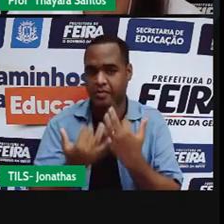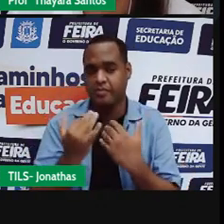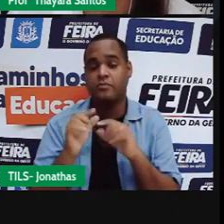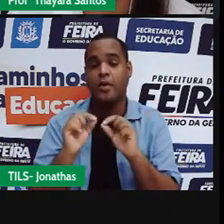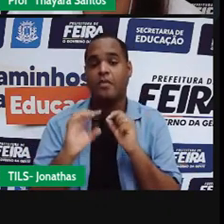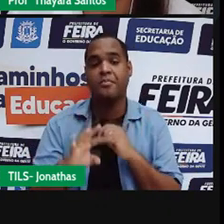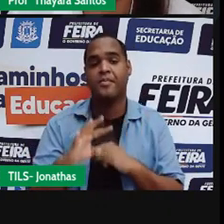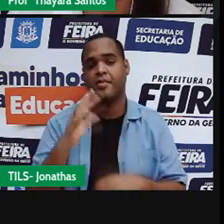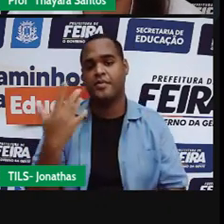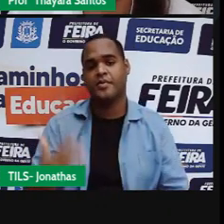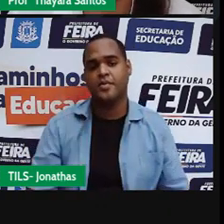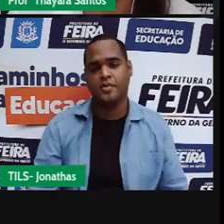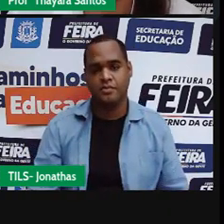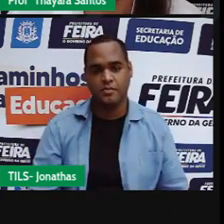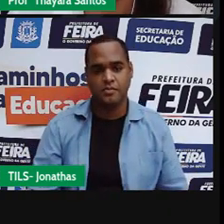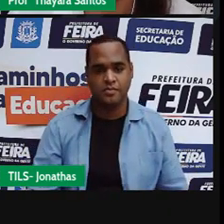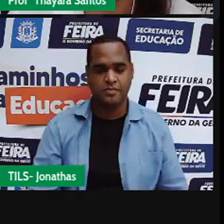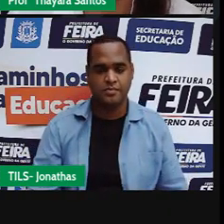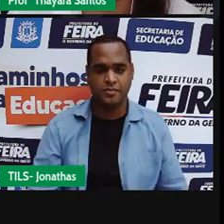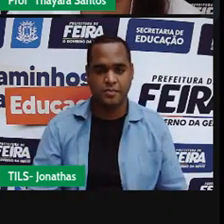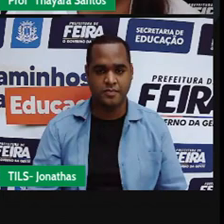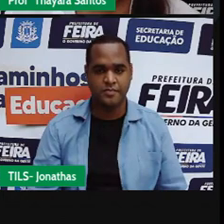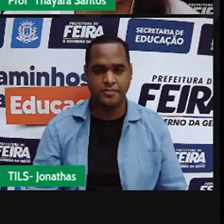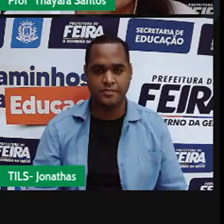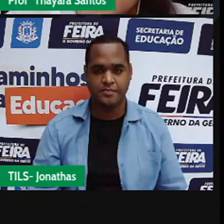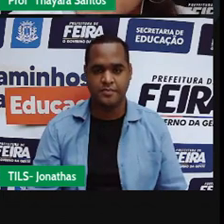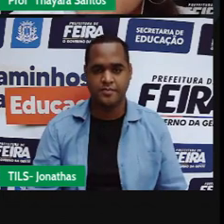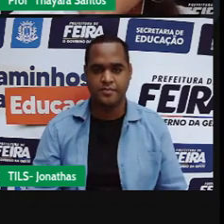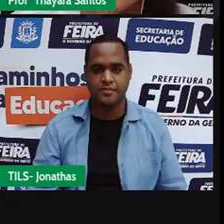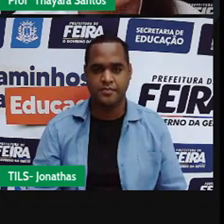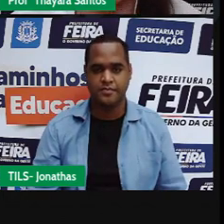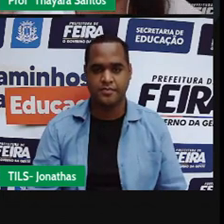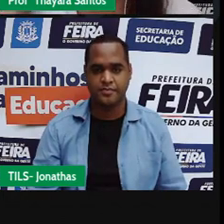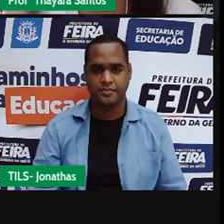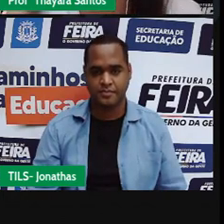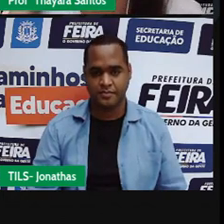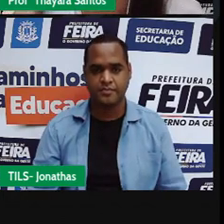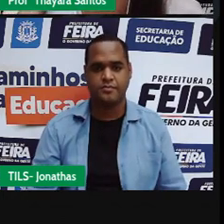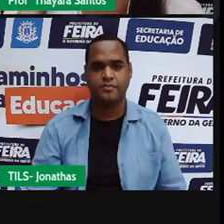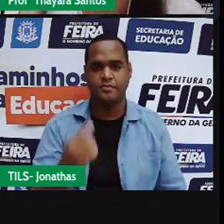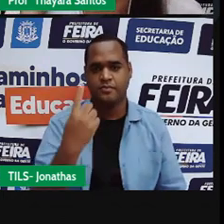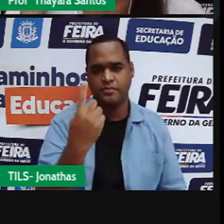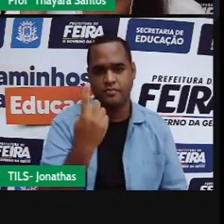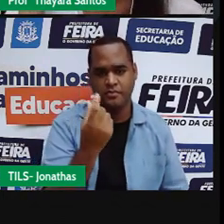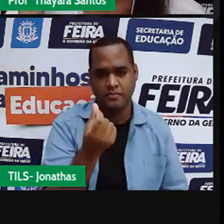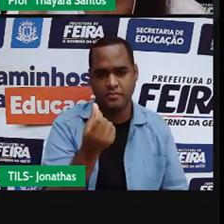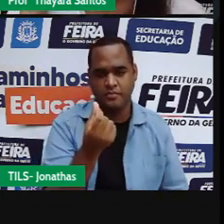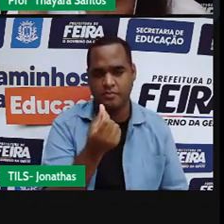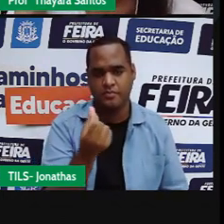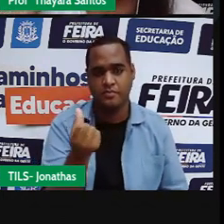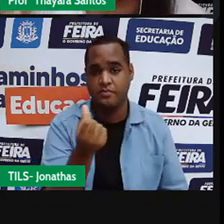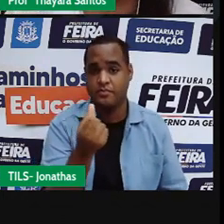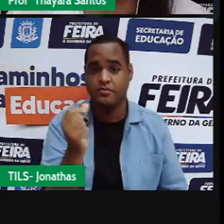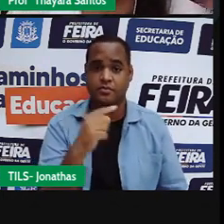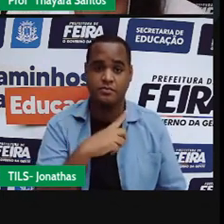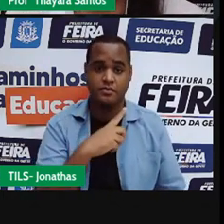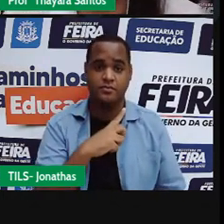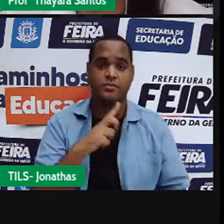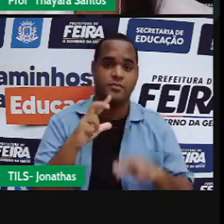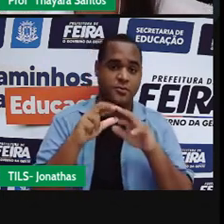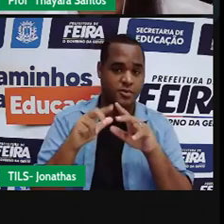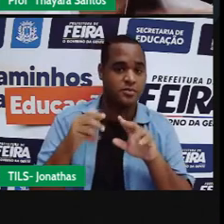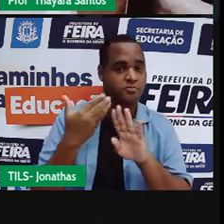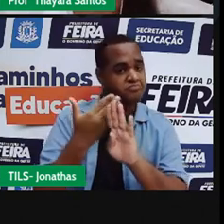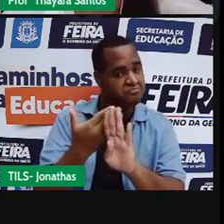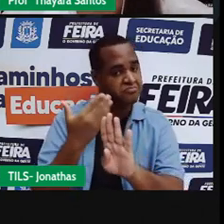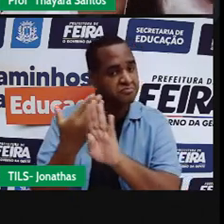vamos lá, ó, vou deixar aqui 166 graus. Agora sim, eu tenho átomos se